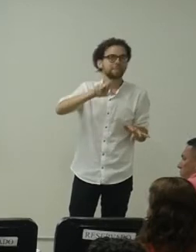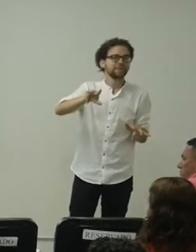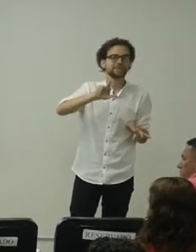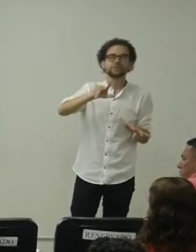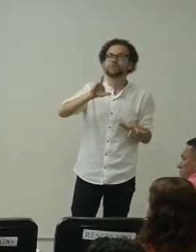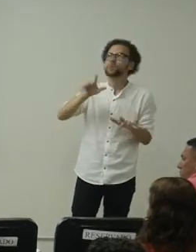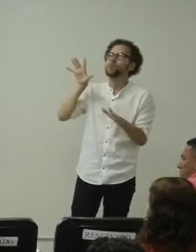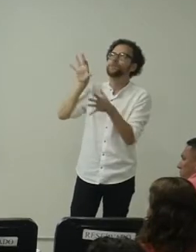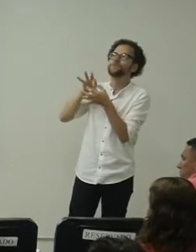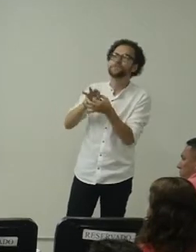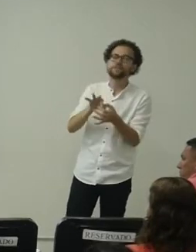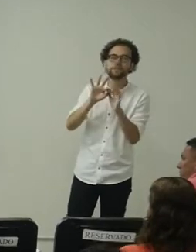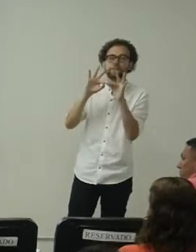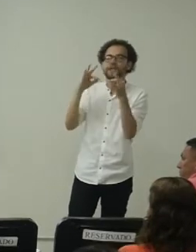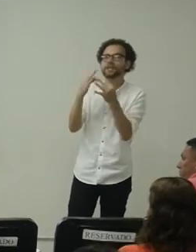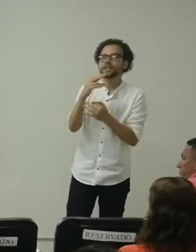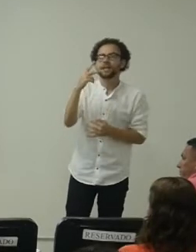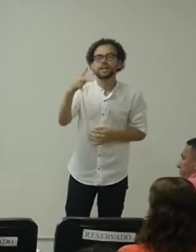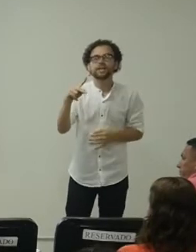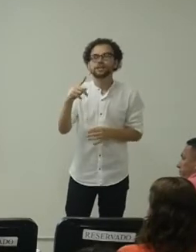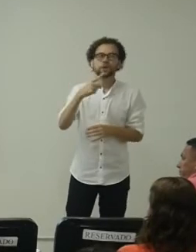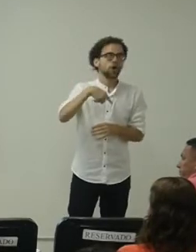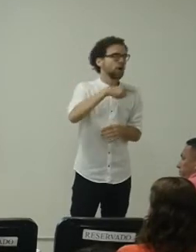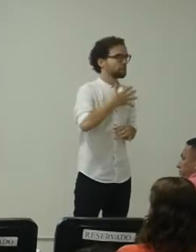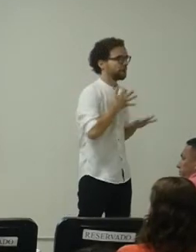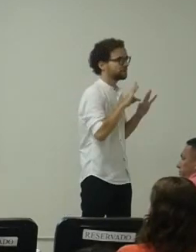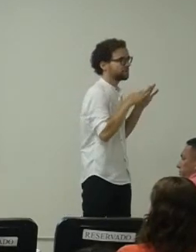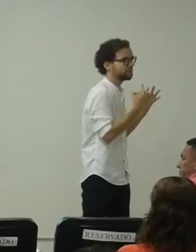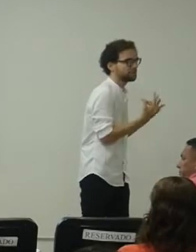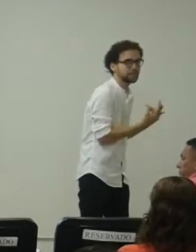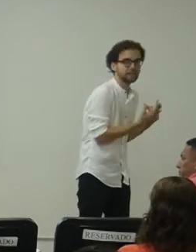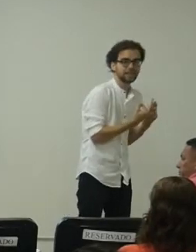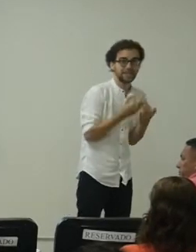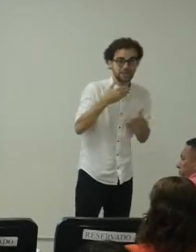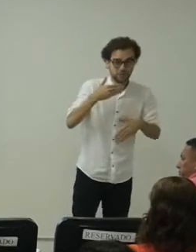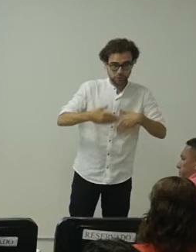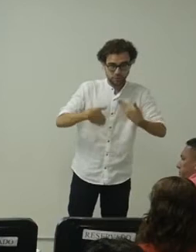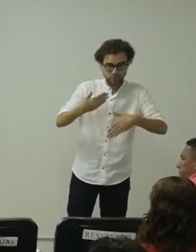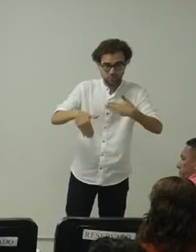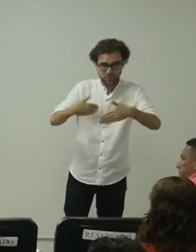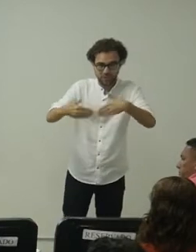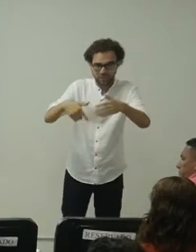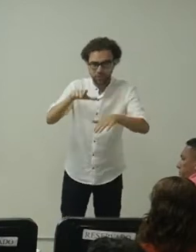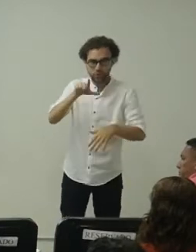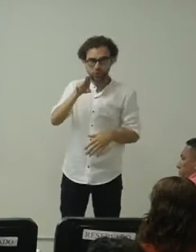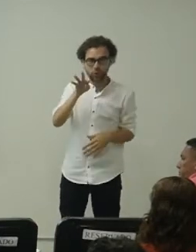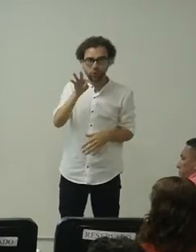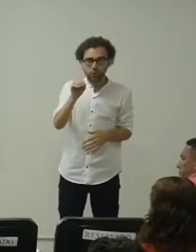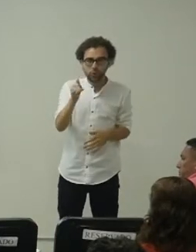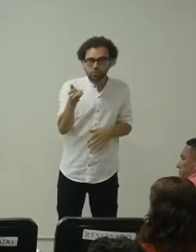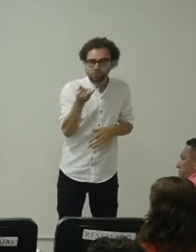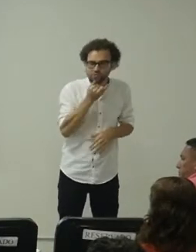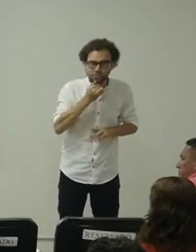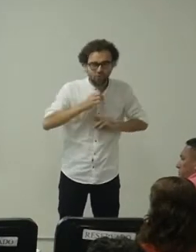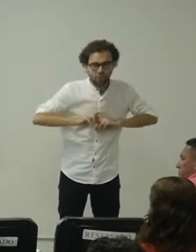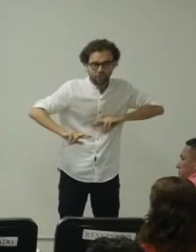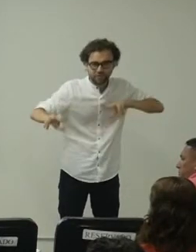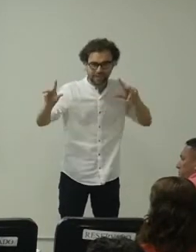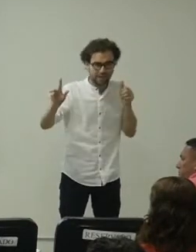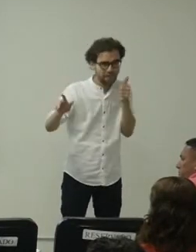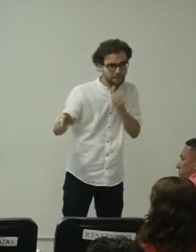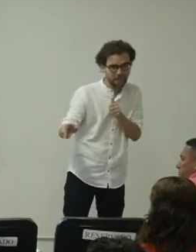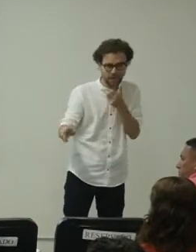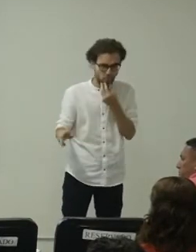contexto familiar, na família dele, na nossa família. O processo de luto de um término de relacionamento não é totalmente diferente para o